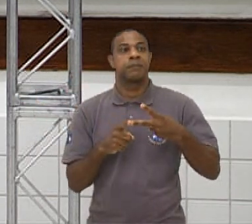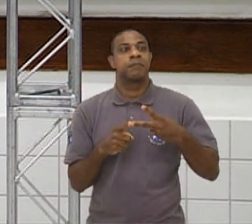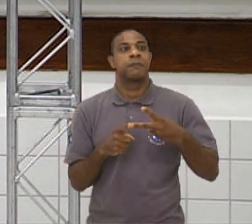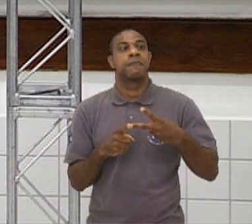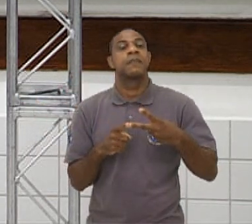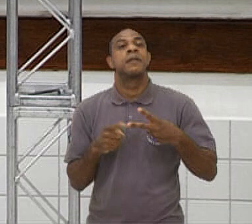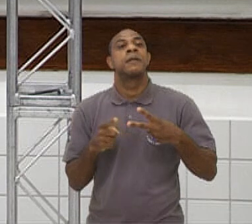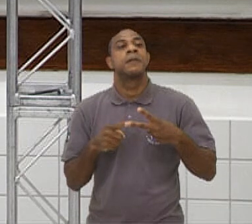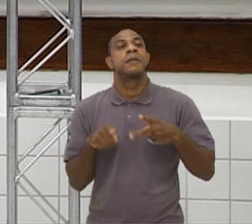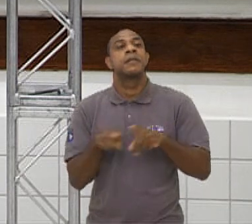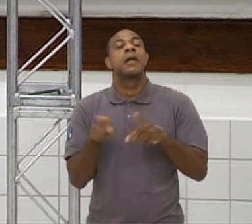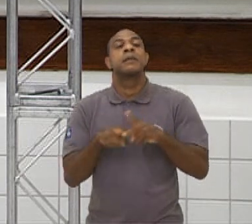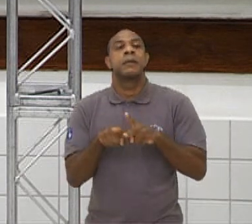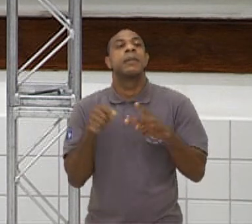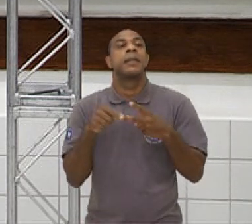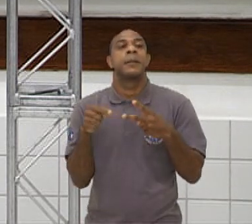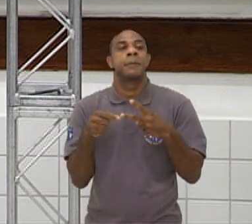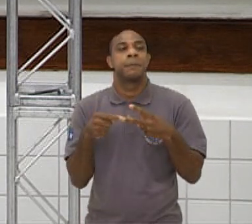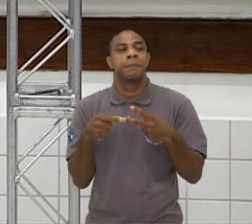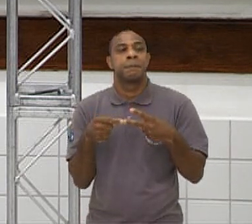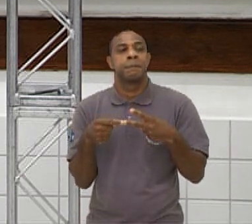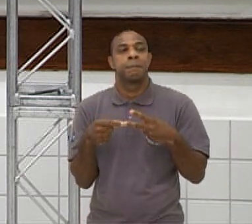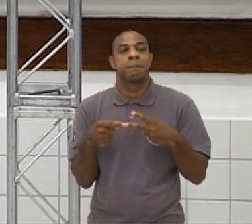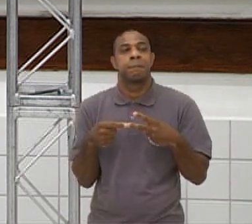e vamos colocar também